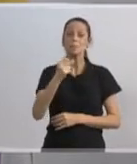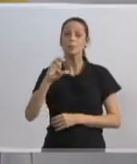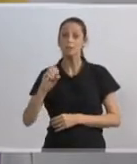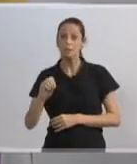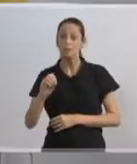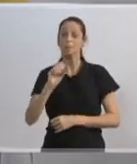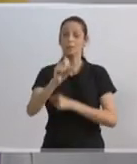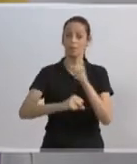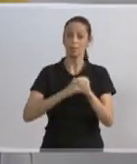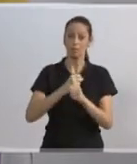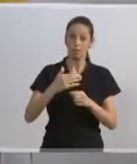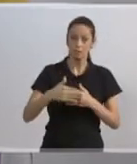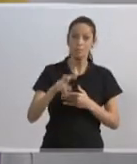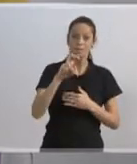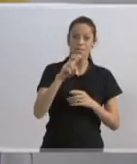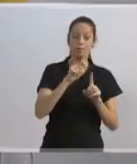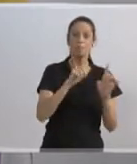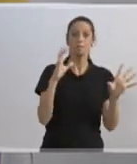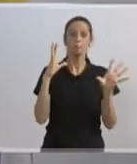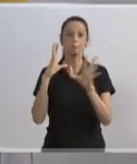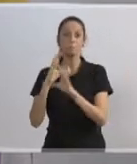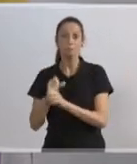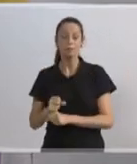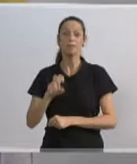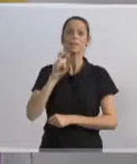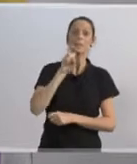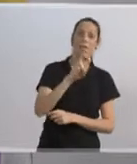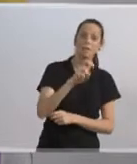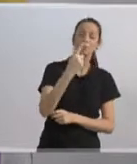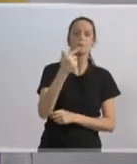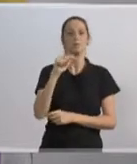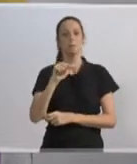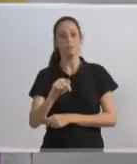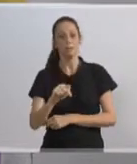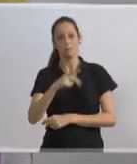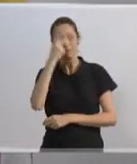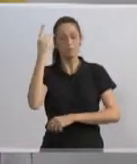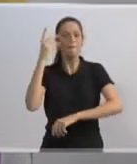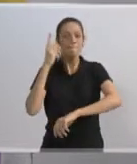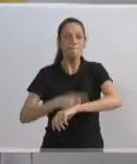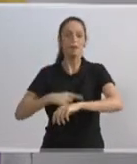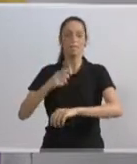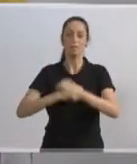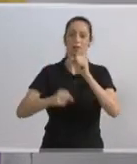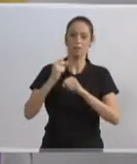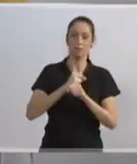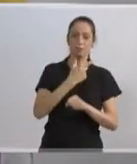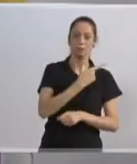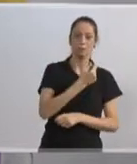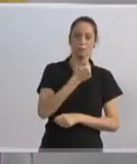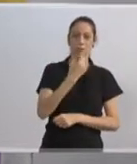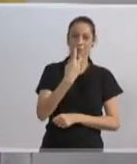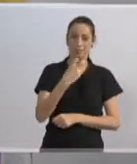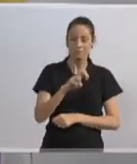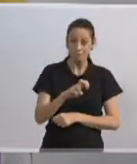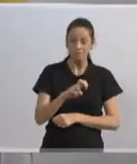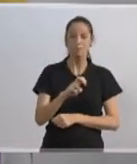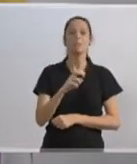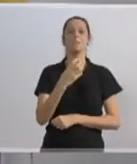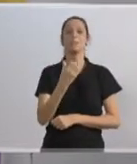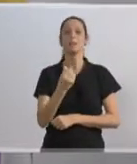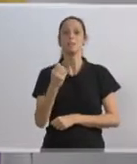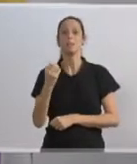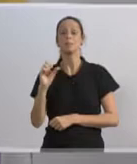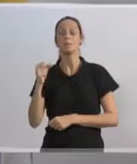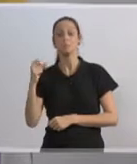agora os primeiros cinco meses apenas 500 17 feridos em 2015 nós tivemos 685 agora os